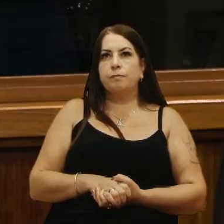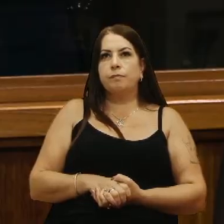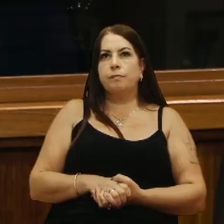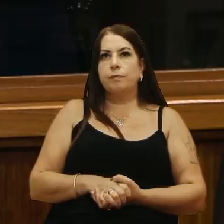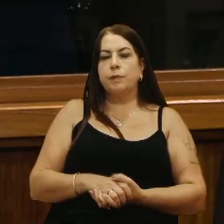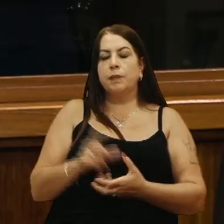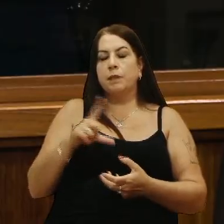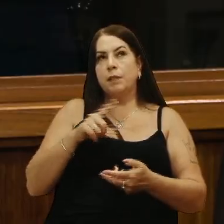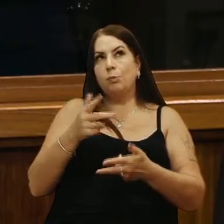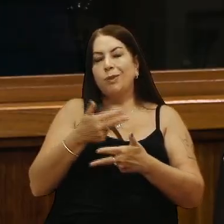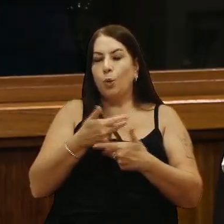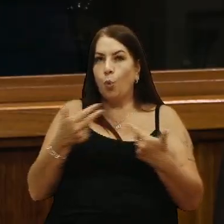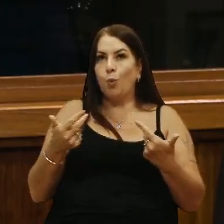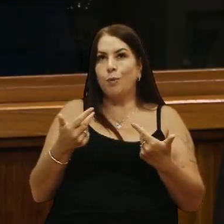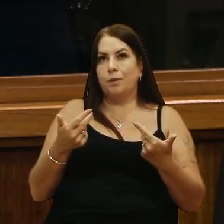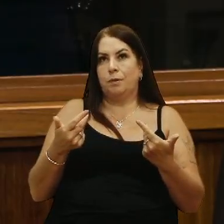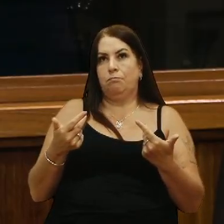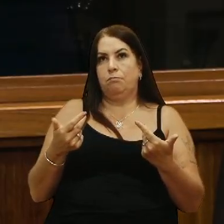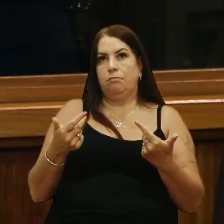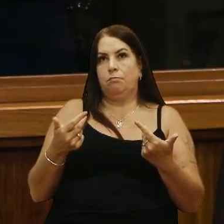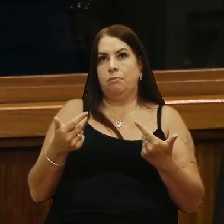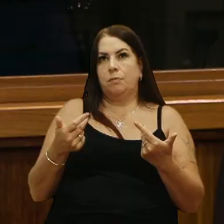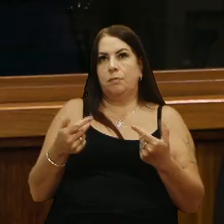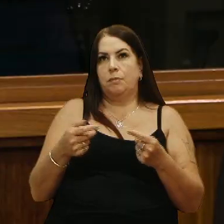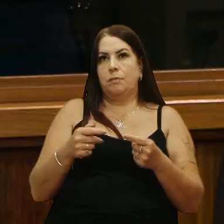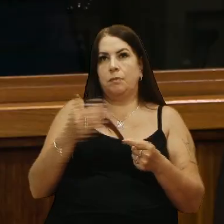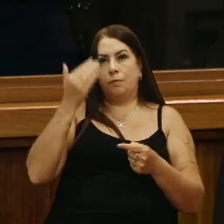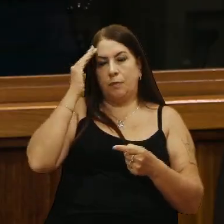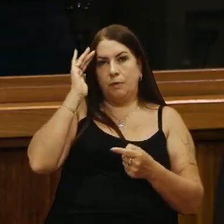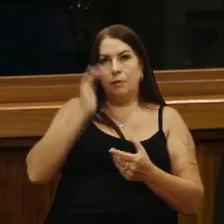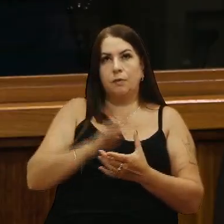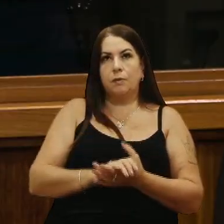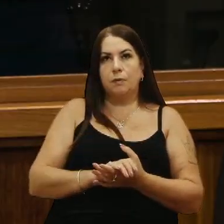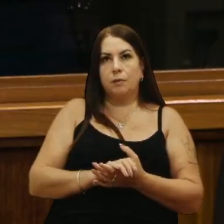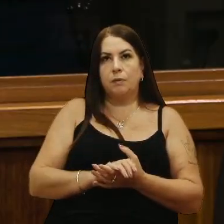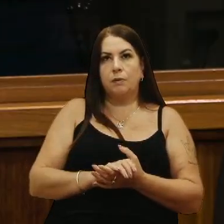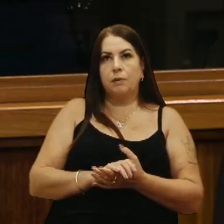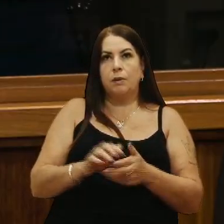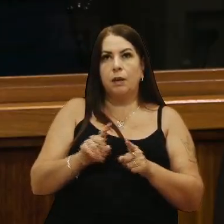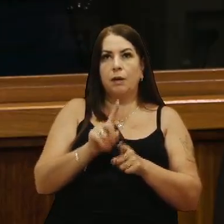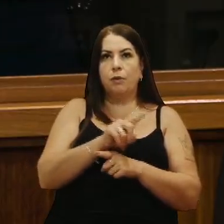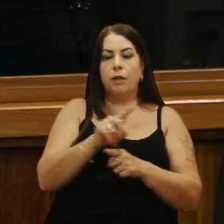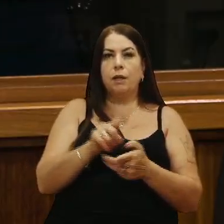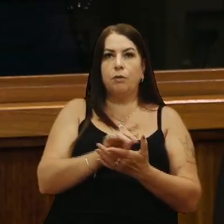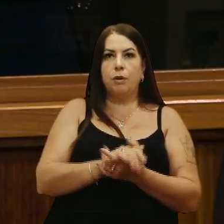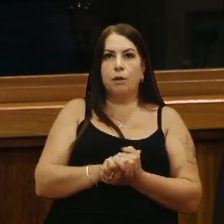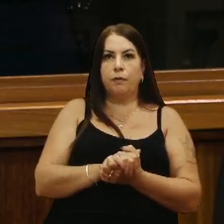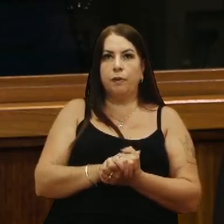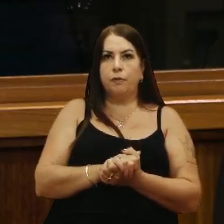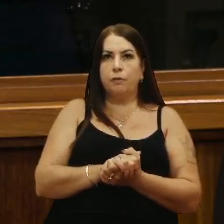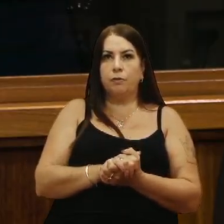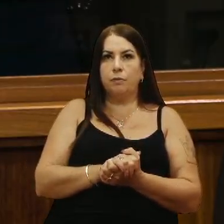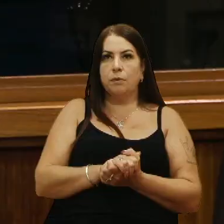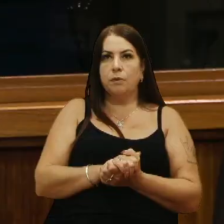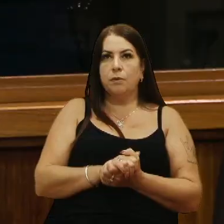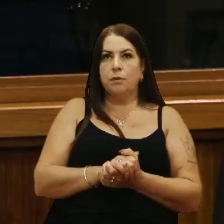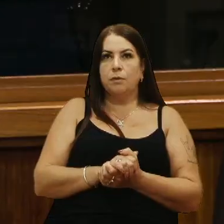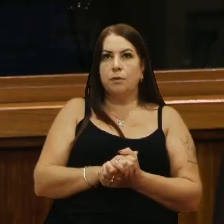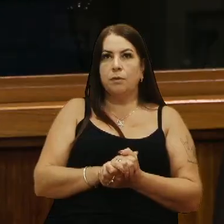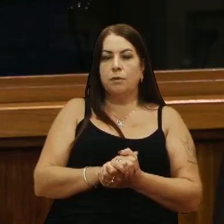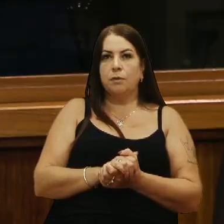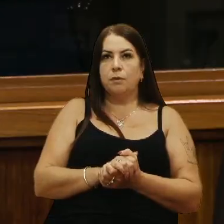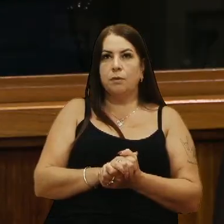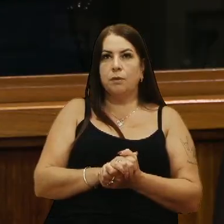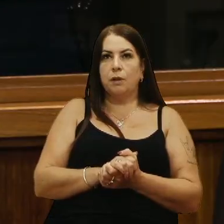tem coisas que a gente não entende. No mesmo ano, exatamente